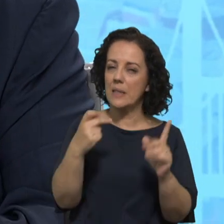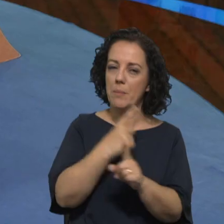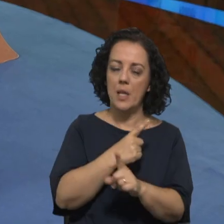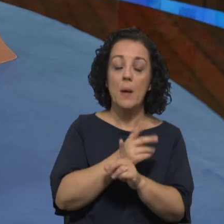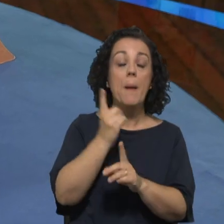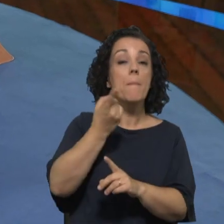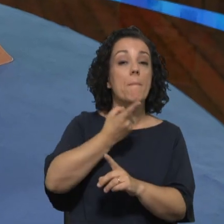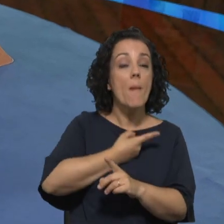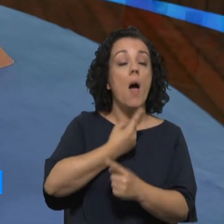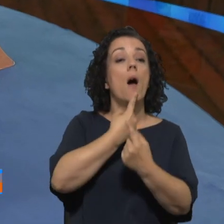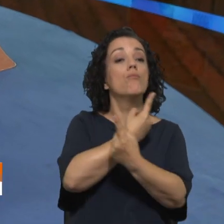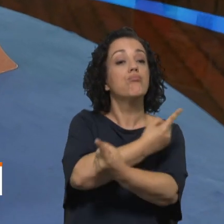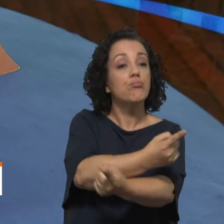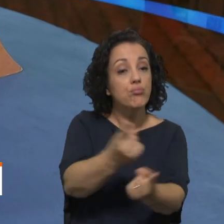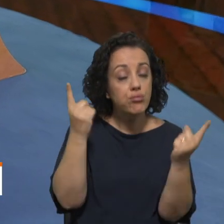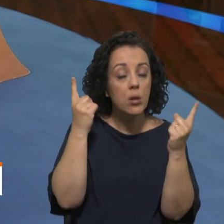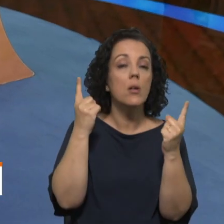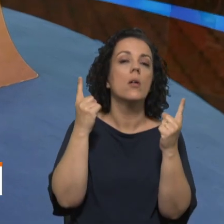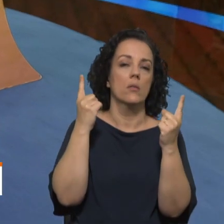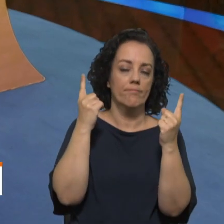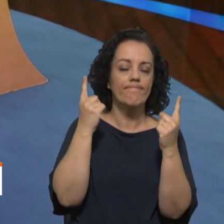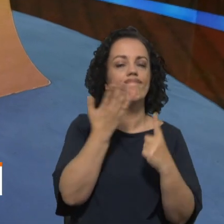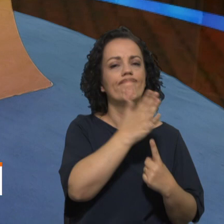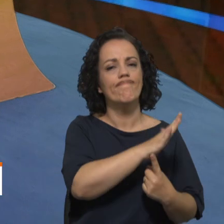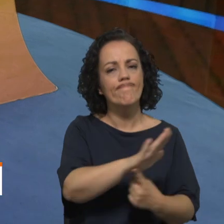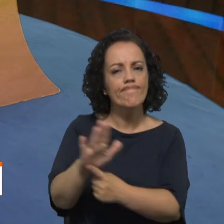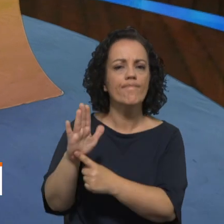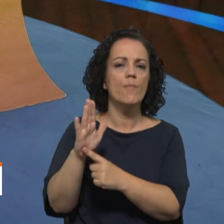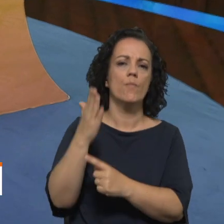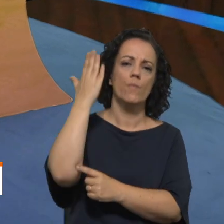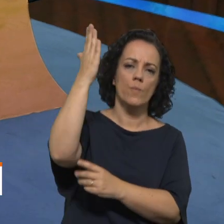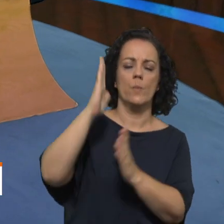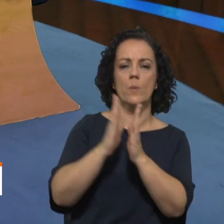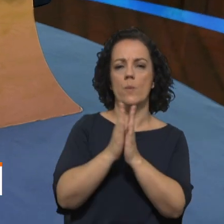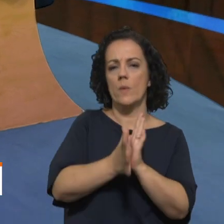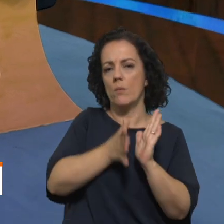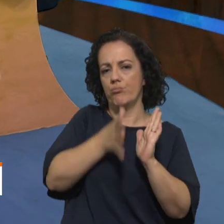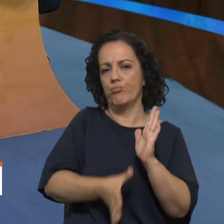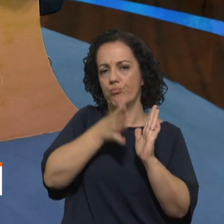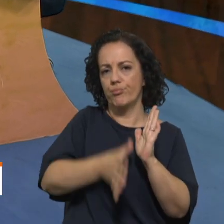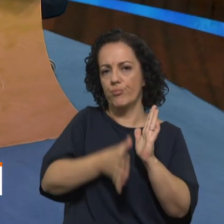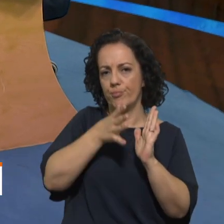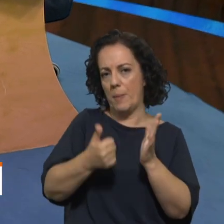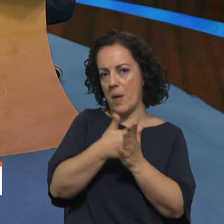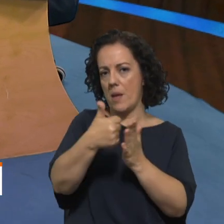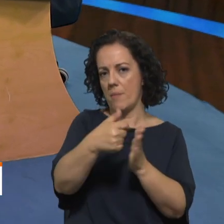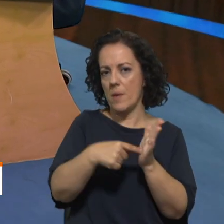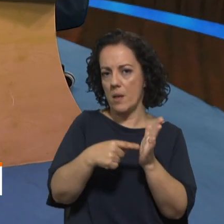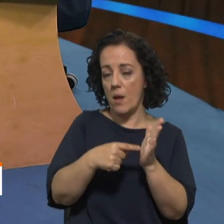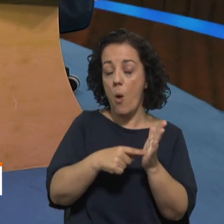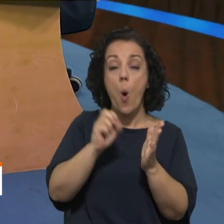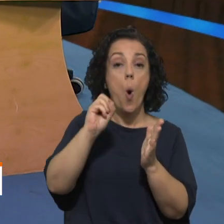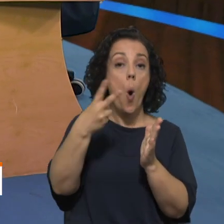for preciso também com palavras. E, portanto, as palavras se forem precisas, porque a vida vai à frente das palavras.